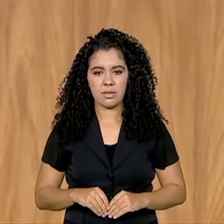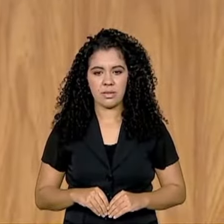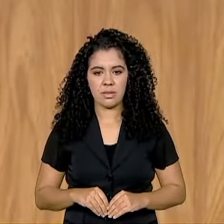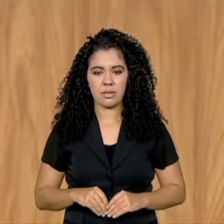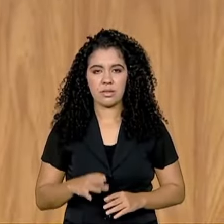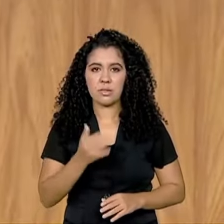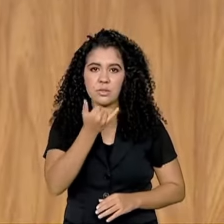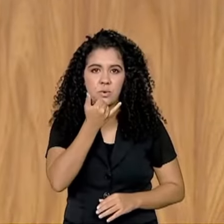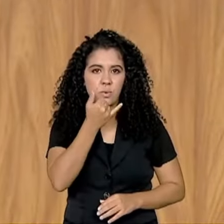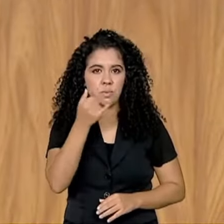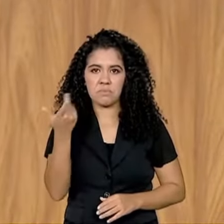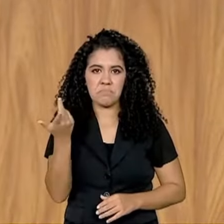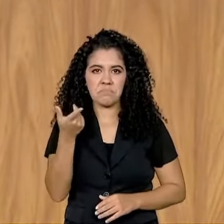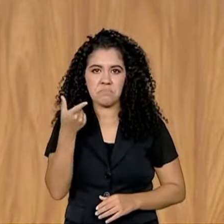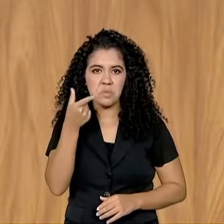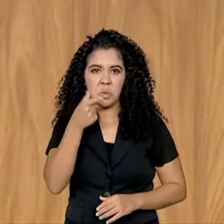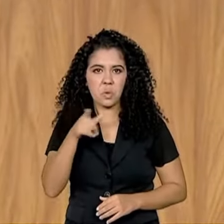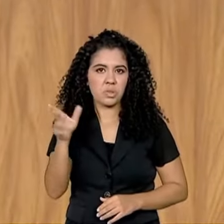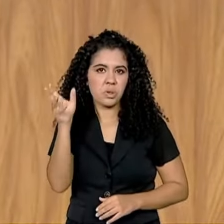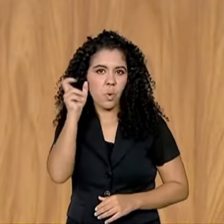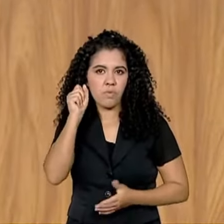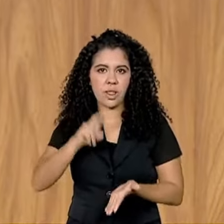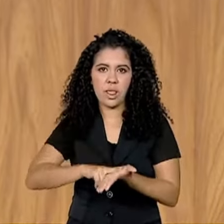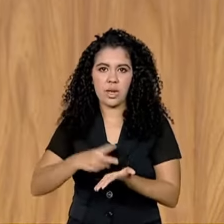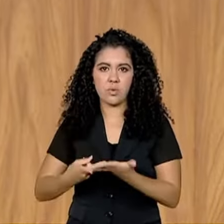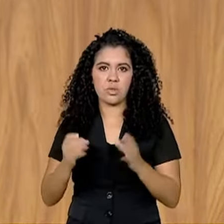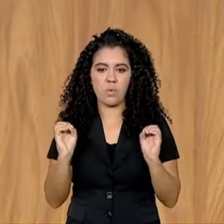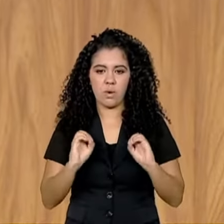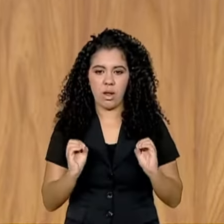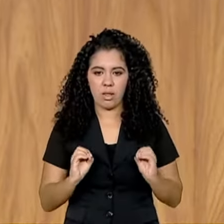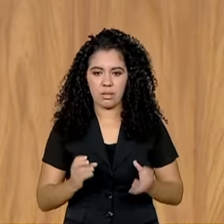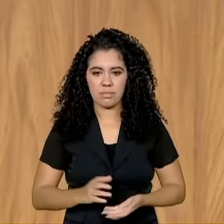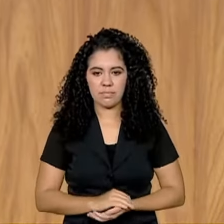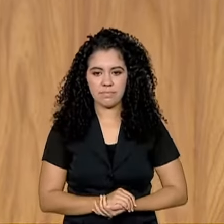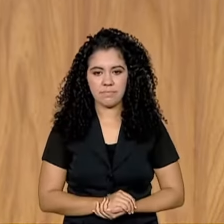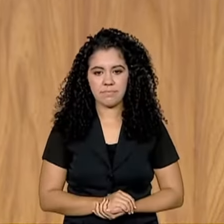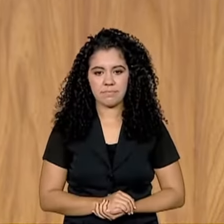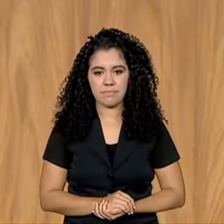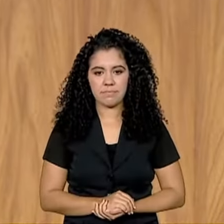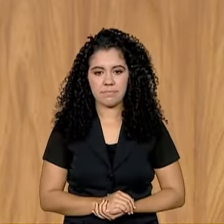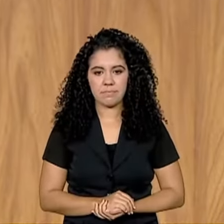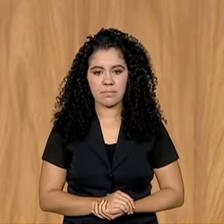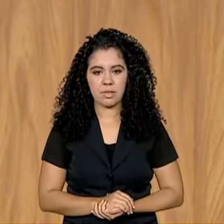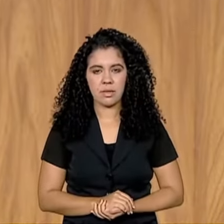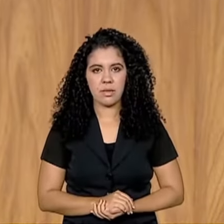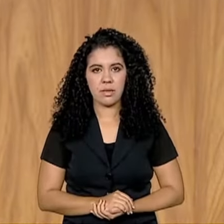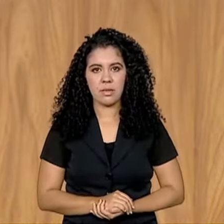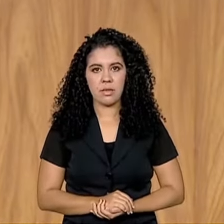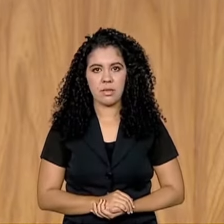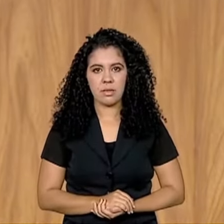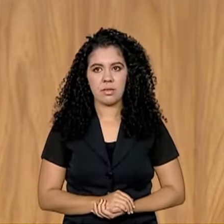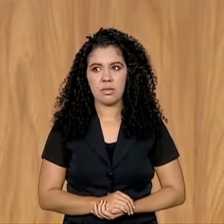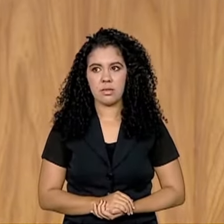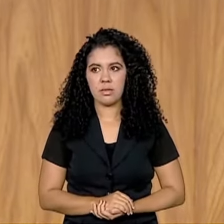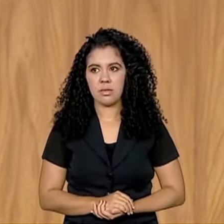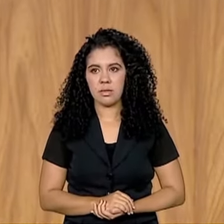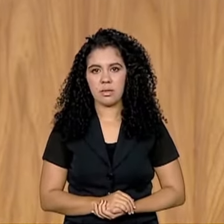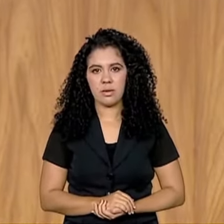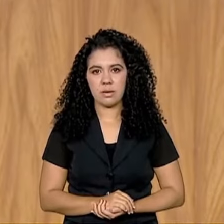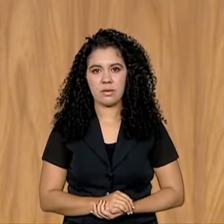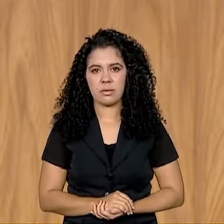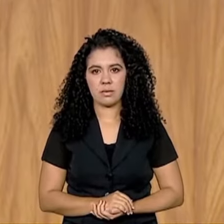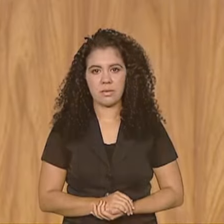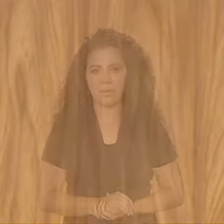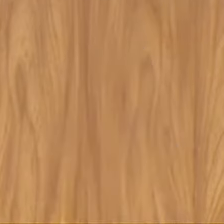devant vous aujourd'hui, en quelque sorte vous remercier de ce combat mené, de cet esprit de résistance que vous avez